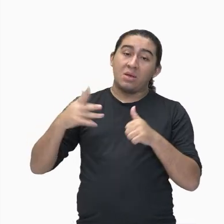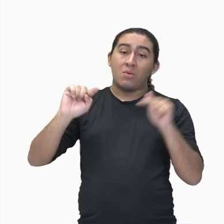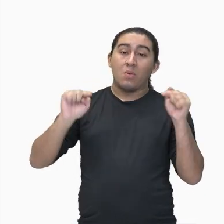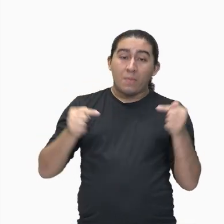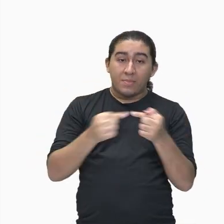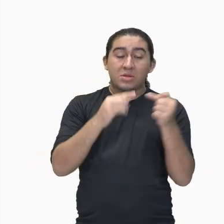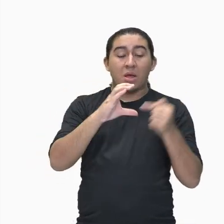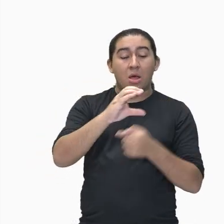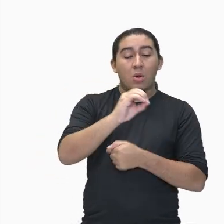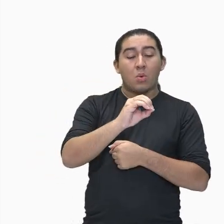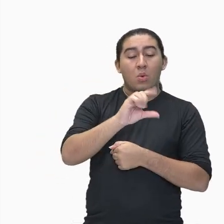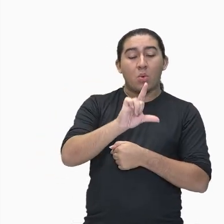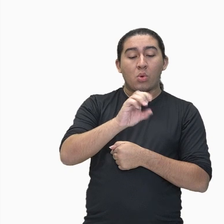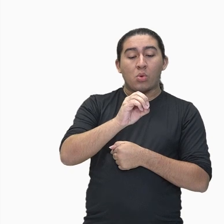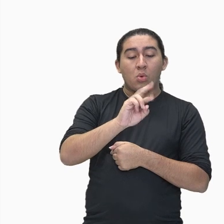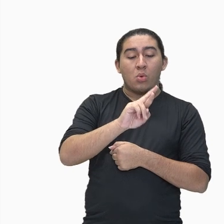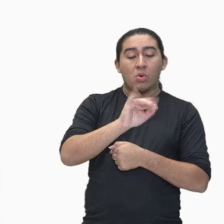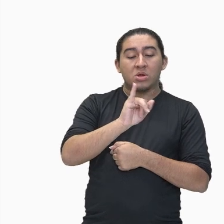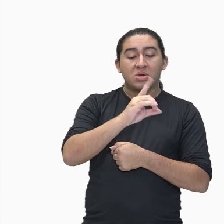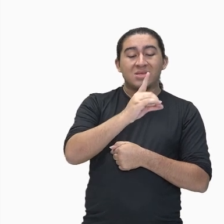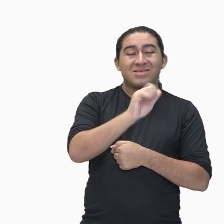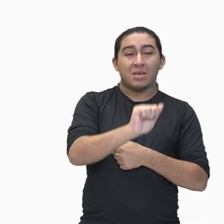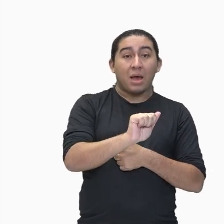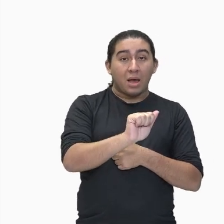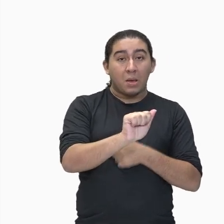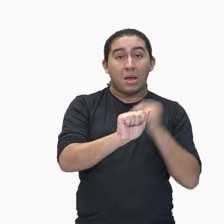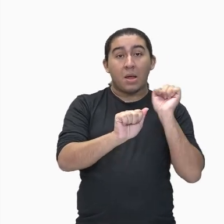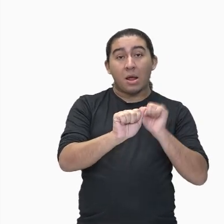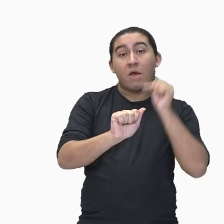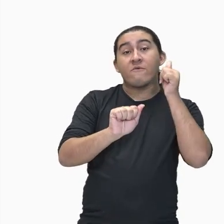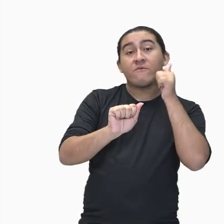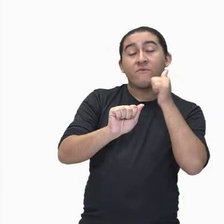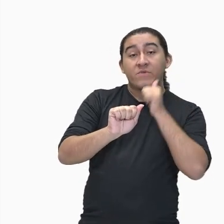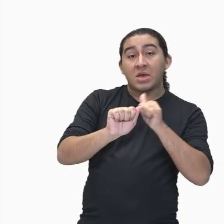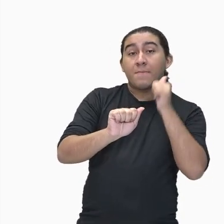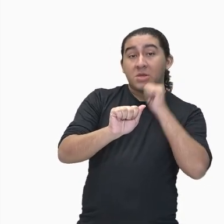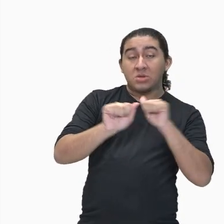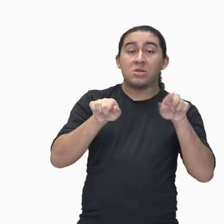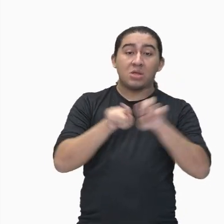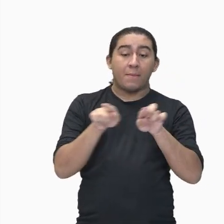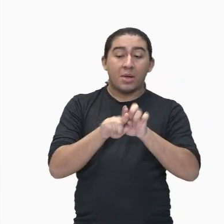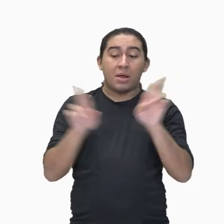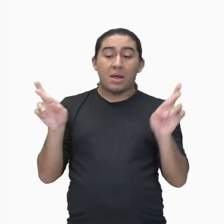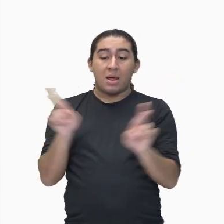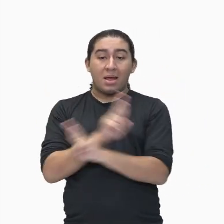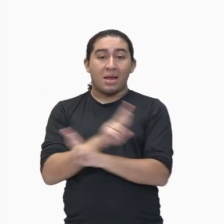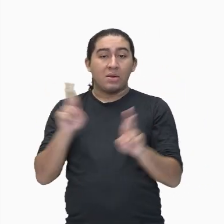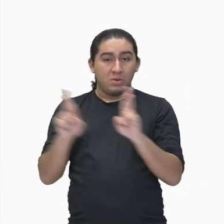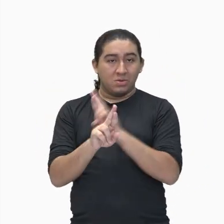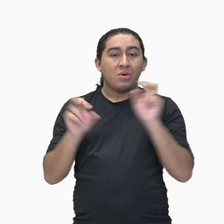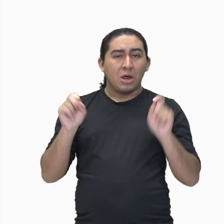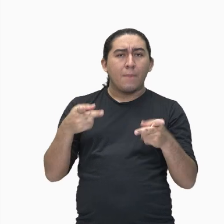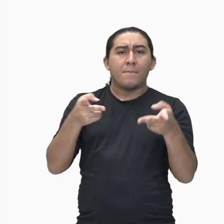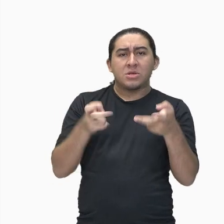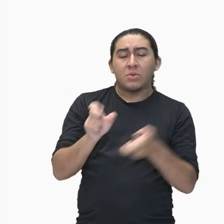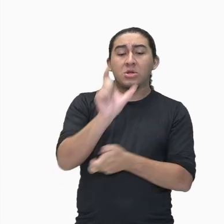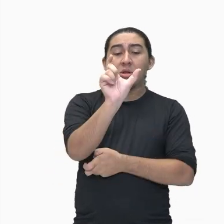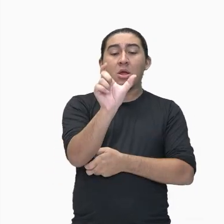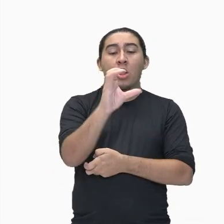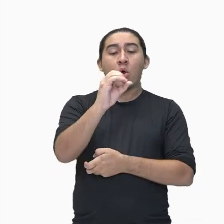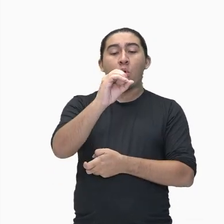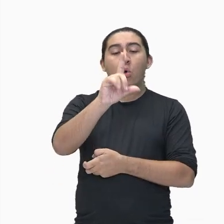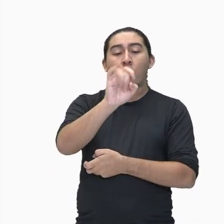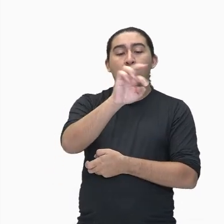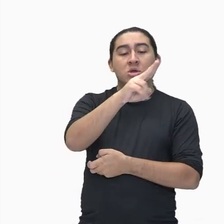é adjetivo, né? Tem que estar aí relacionando com o substantivo, que também está no